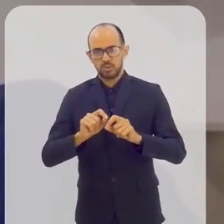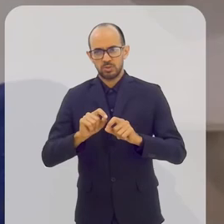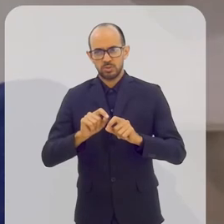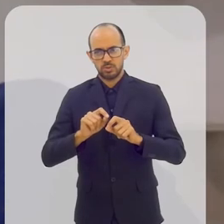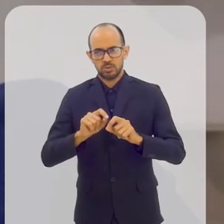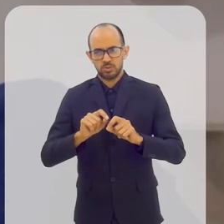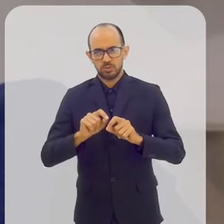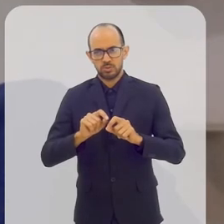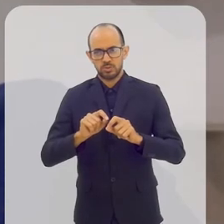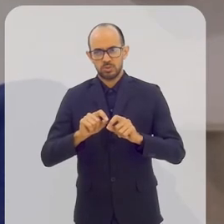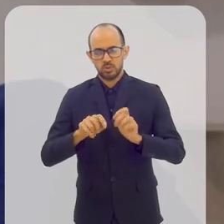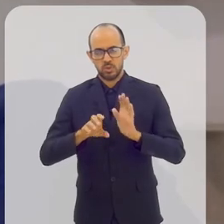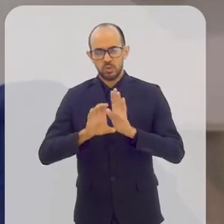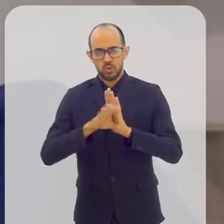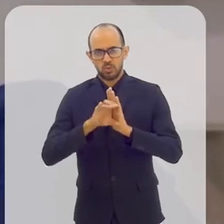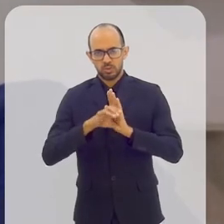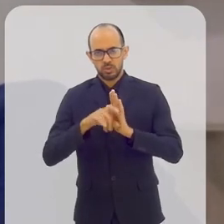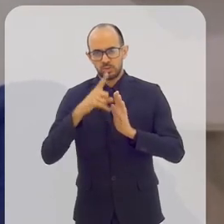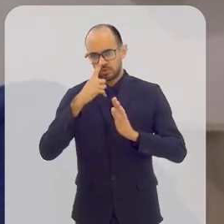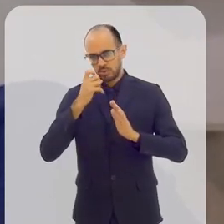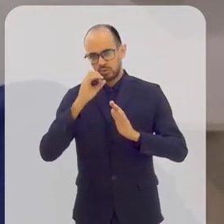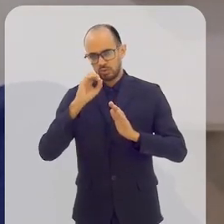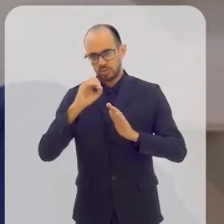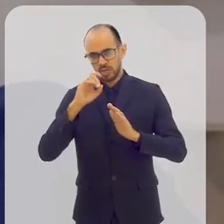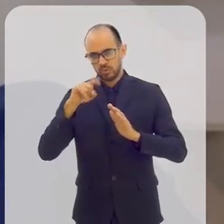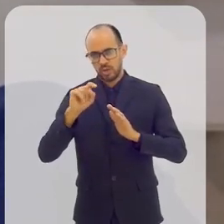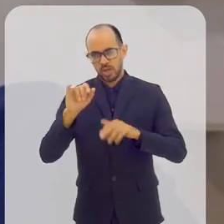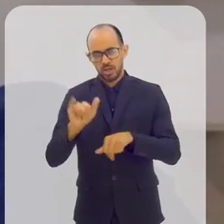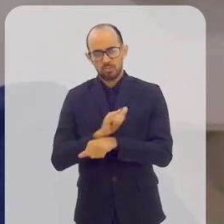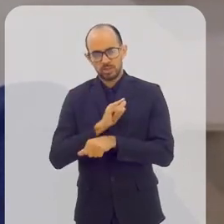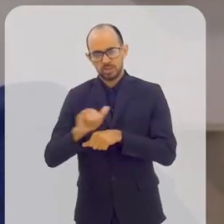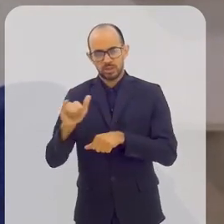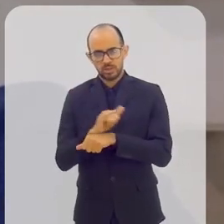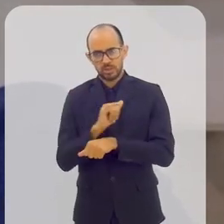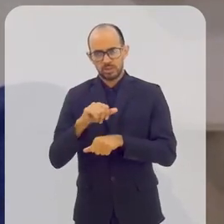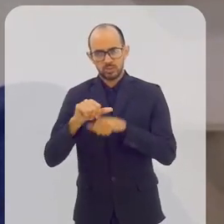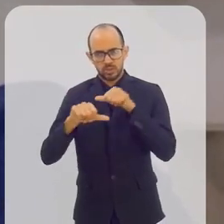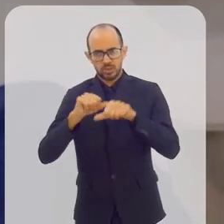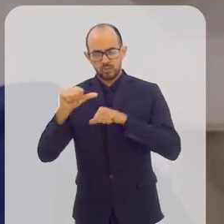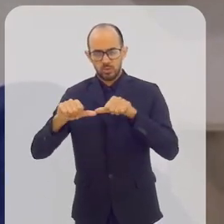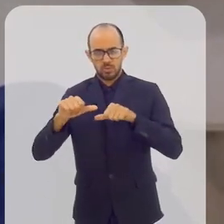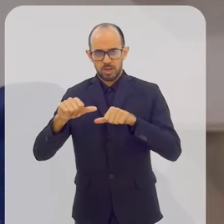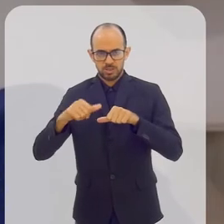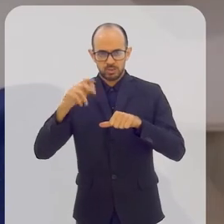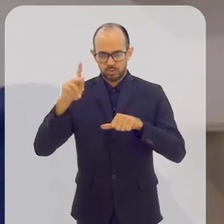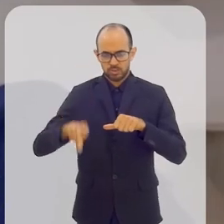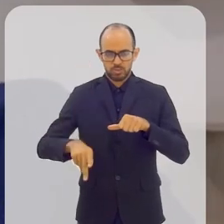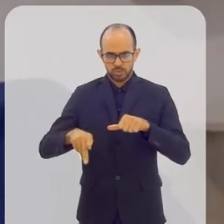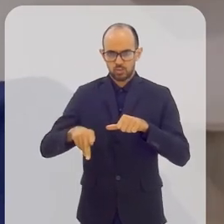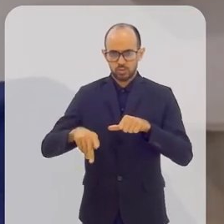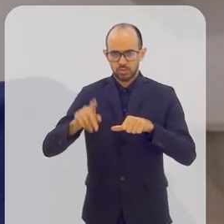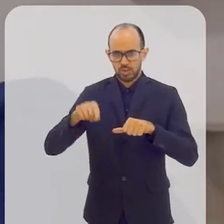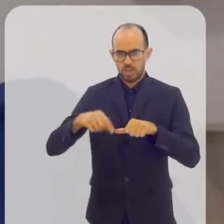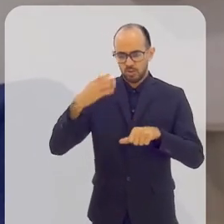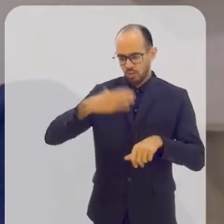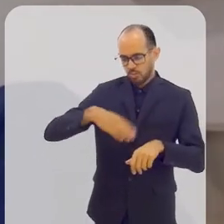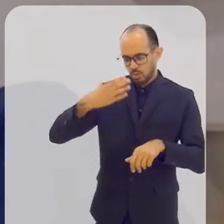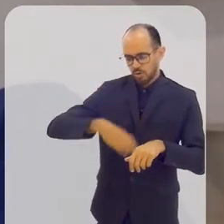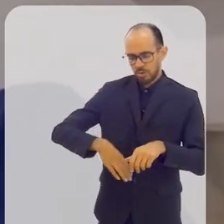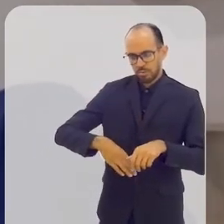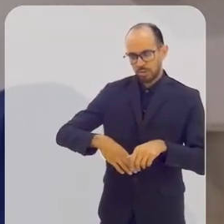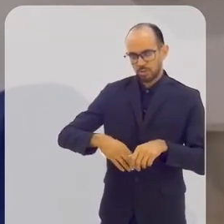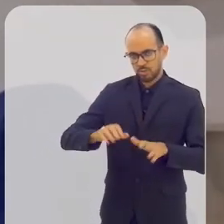Mas o conceito Lixo Zero ele é uma ferramenta de transformação das pessoas, de comportamento. Então, a